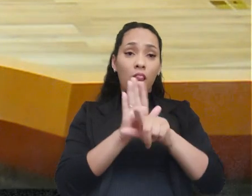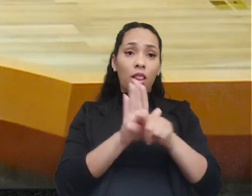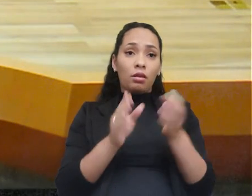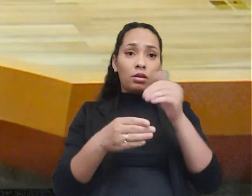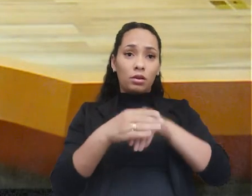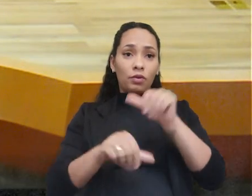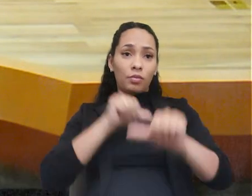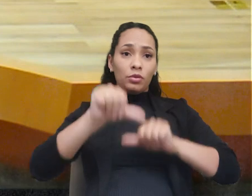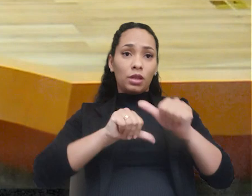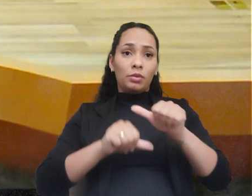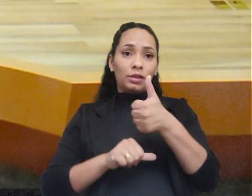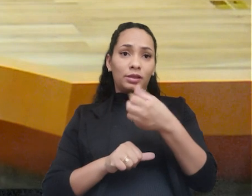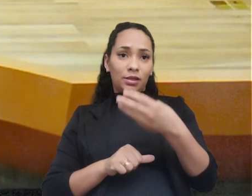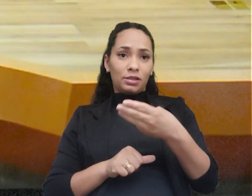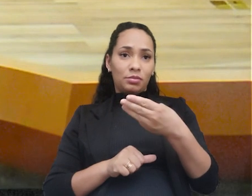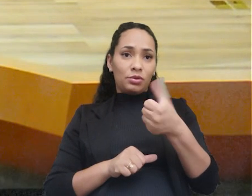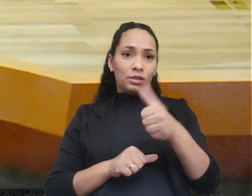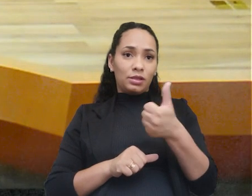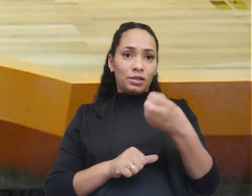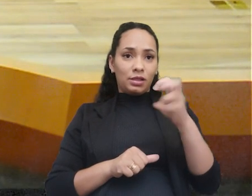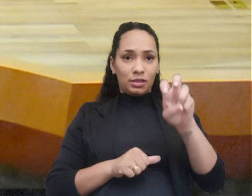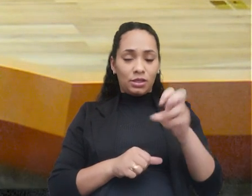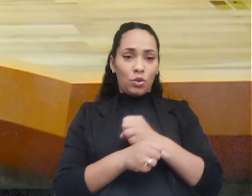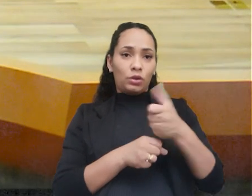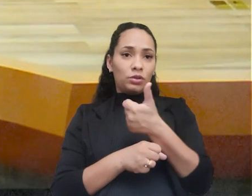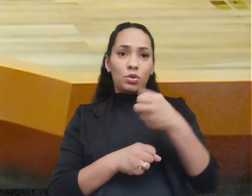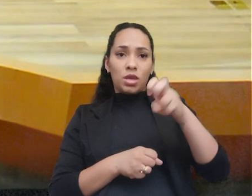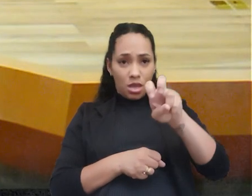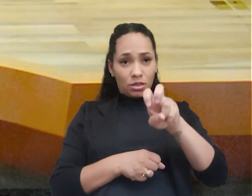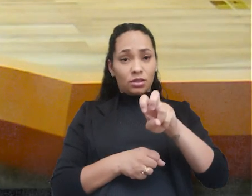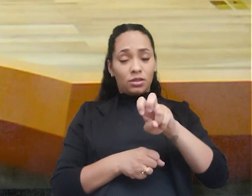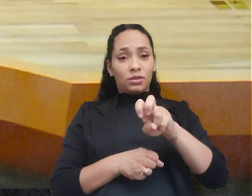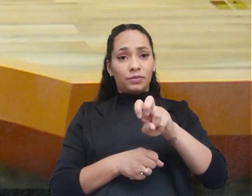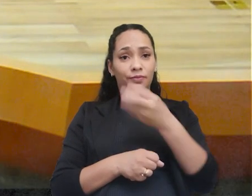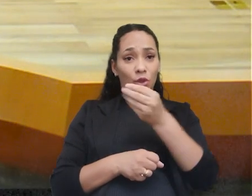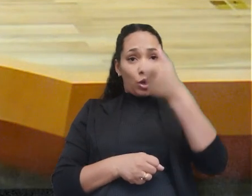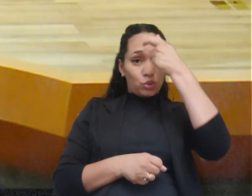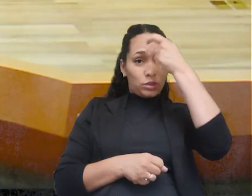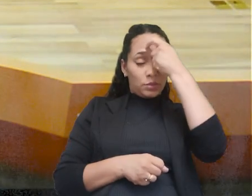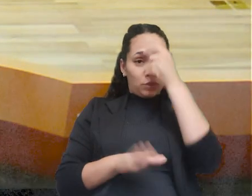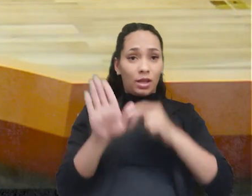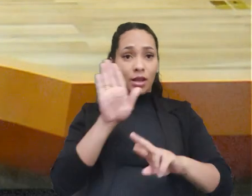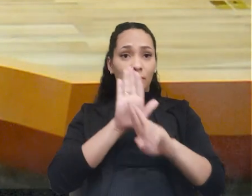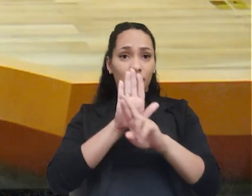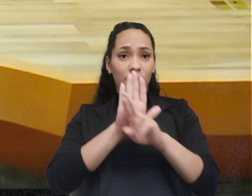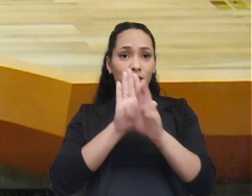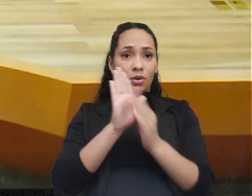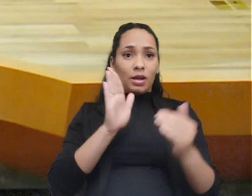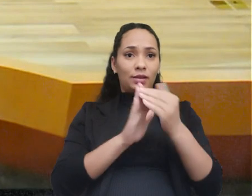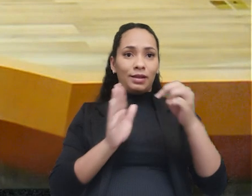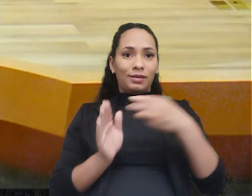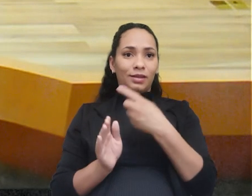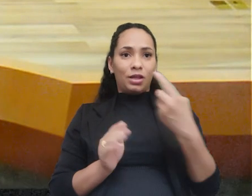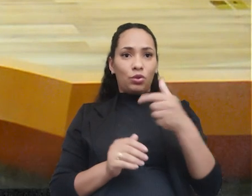Lei 13.165 de 2015, permitindo, então, o ajuizamento da representação até o dia 31